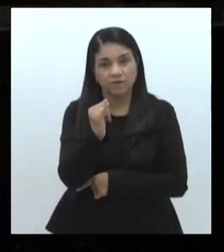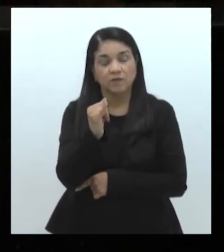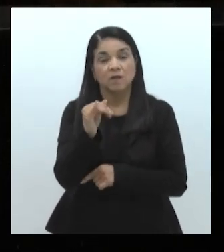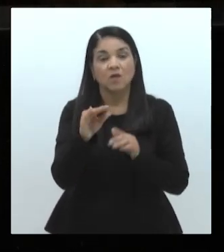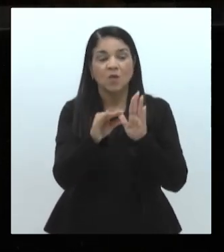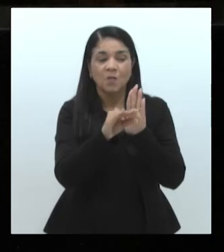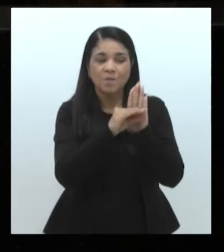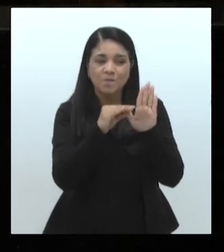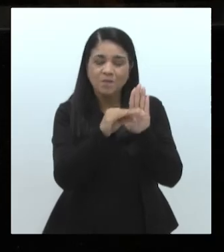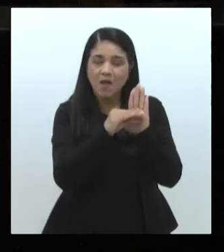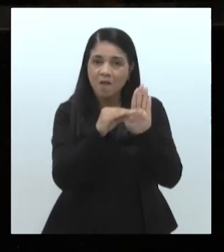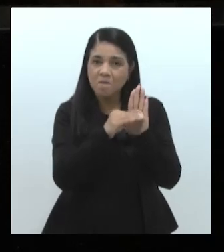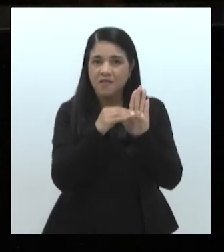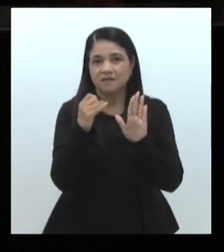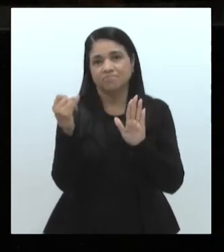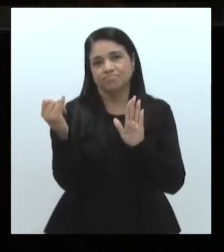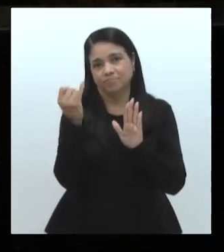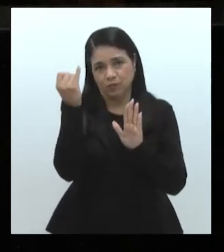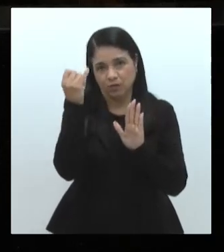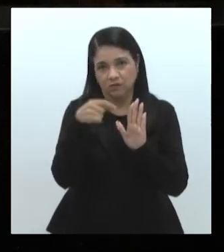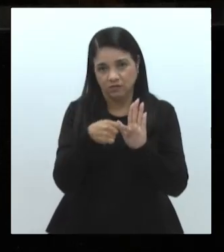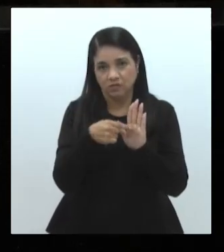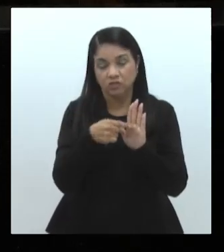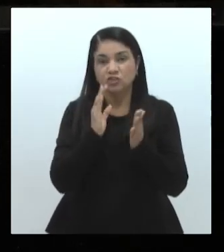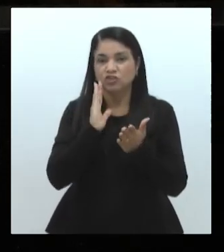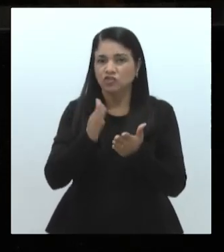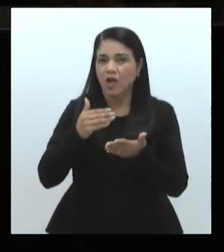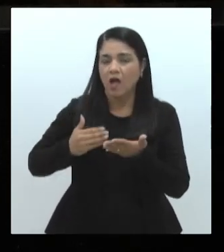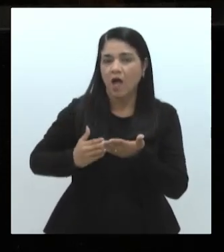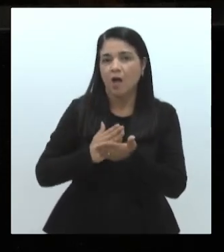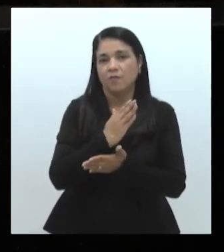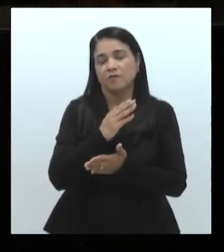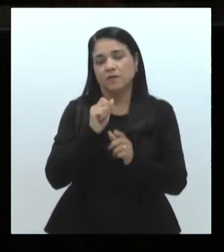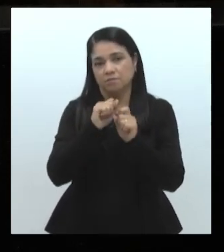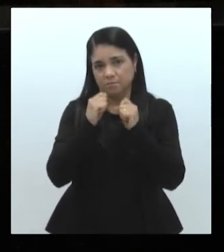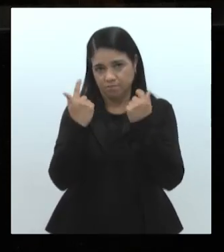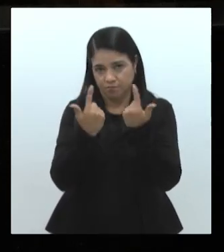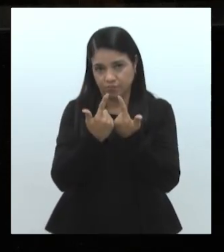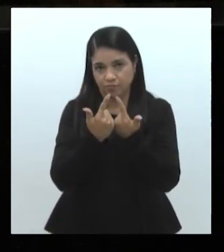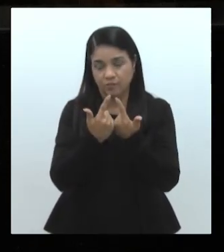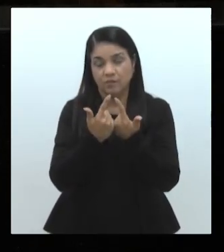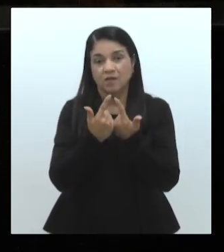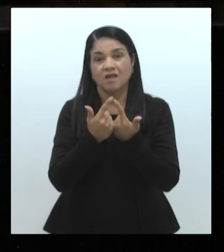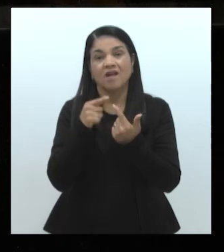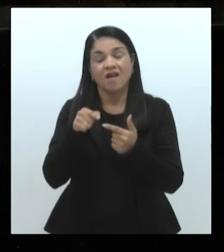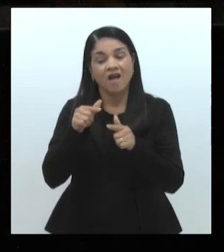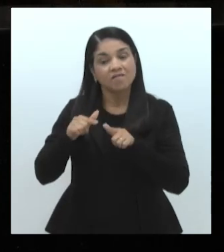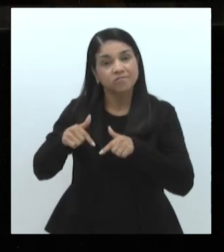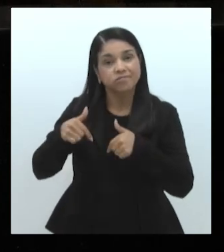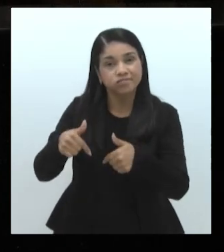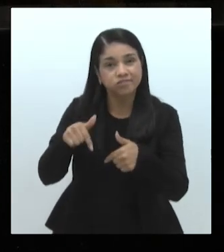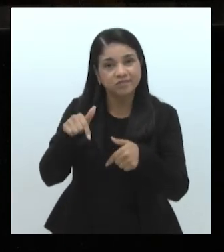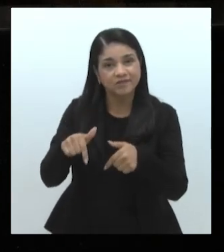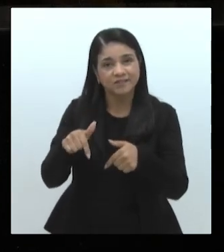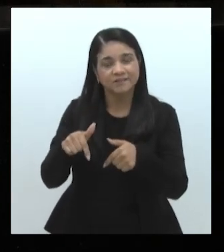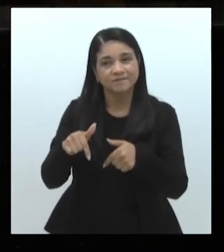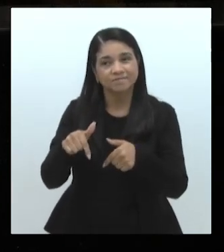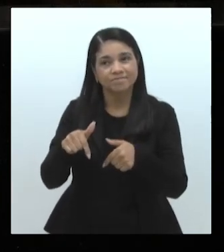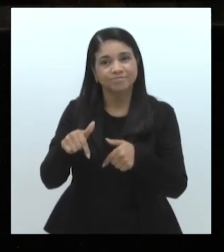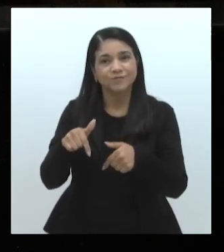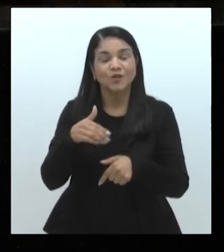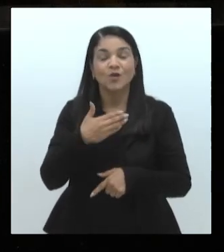emenda prioritária e já aprovada pela LERJ, a execução dela é de prerrogativa